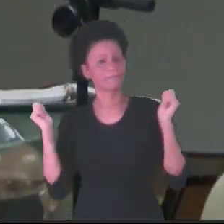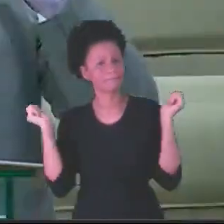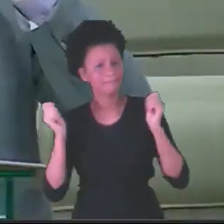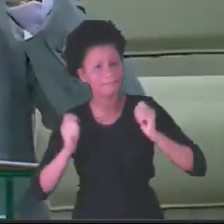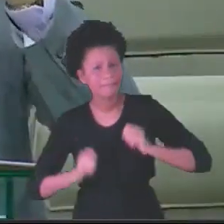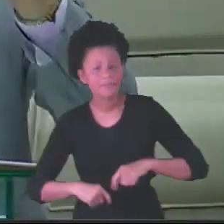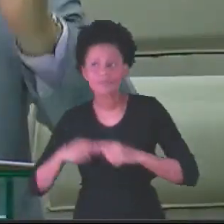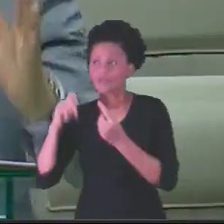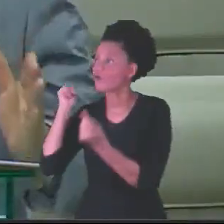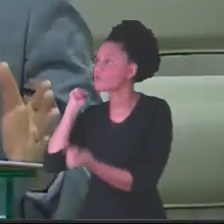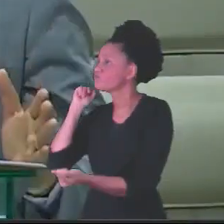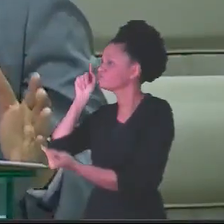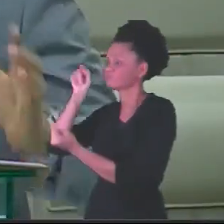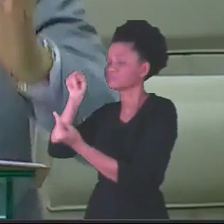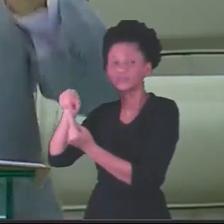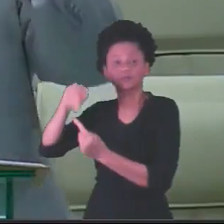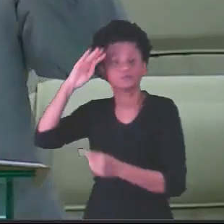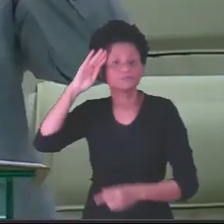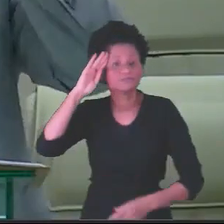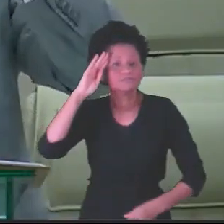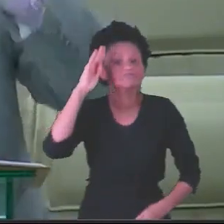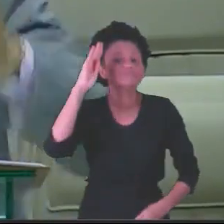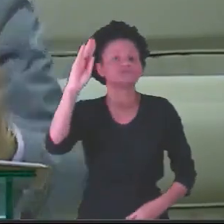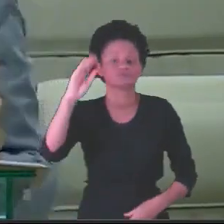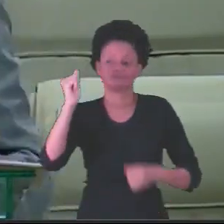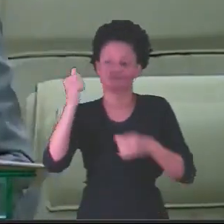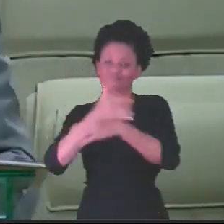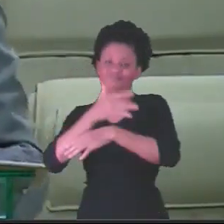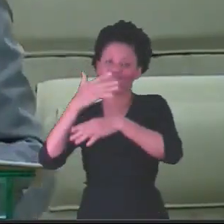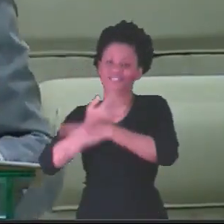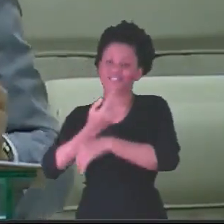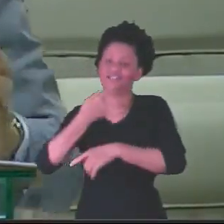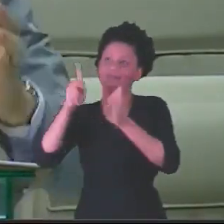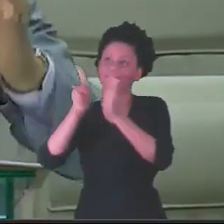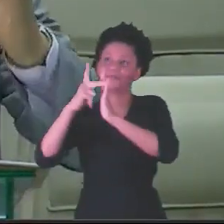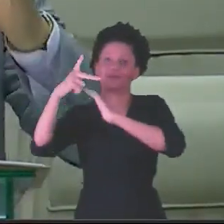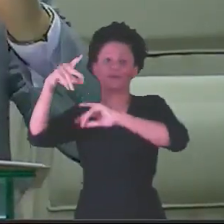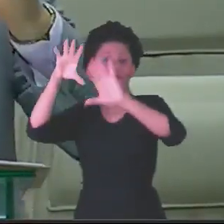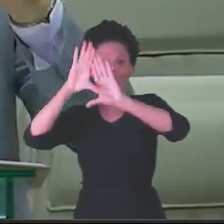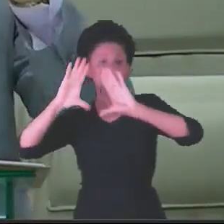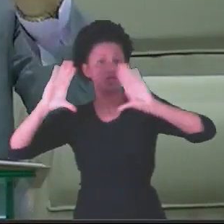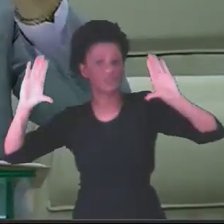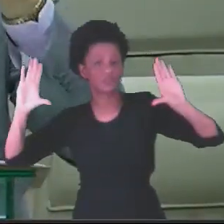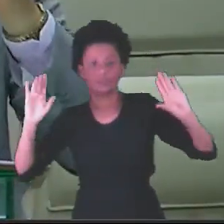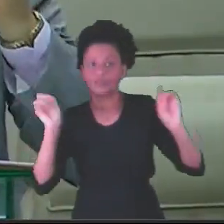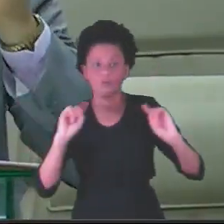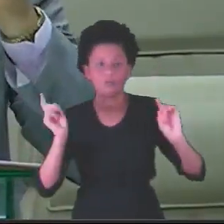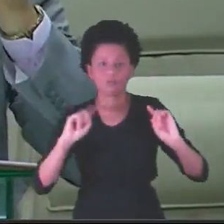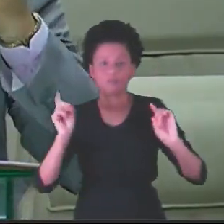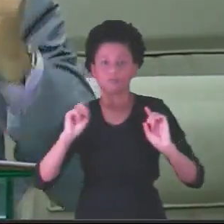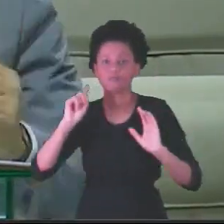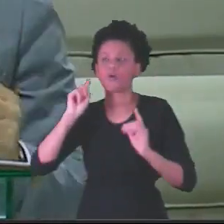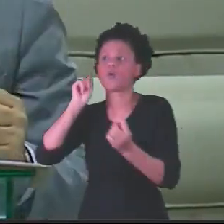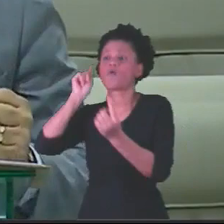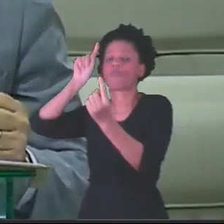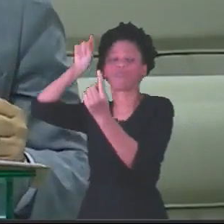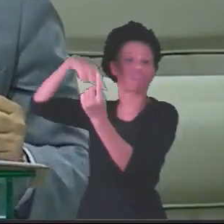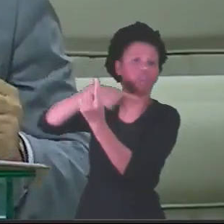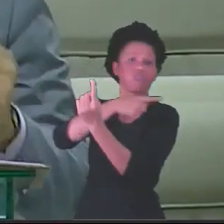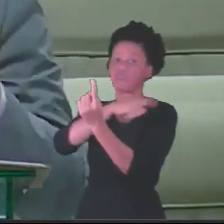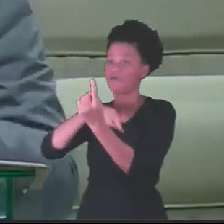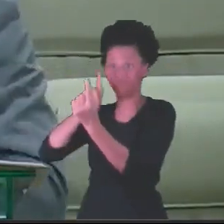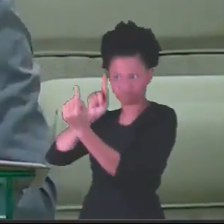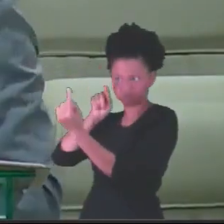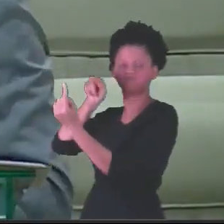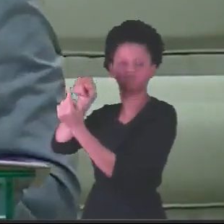o nosso alvo principal é a nossa cidade que está no celso nós não podemos perder o alvo que está em cristo jesus